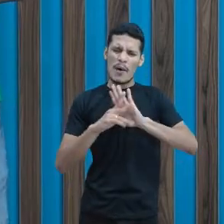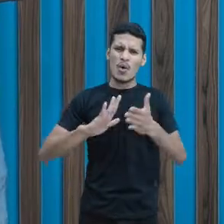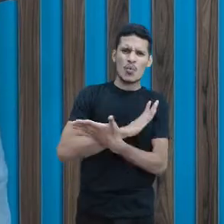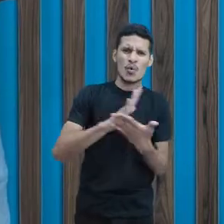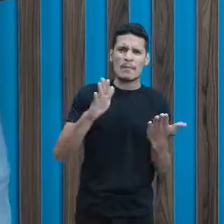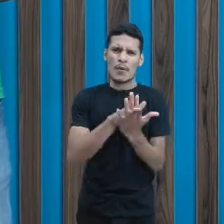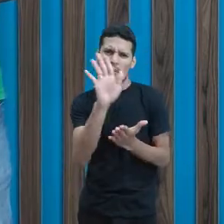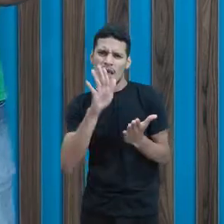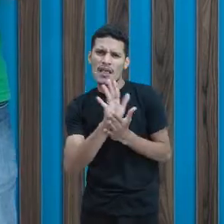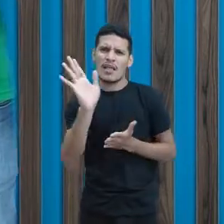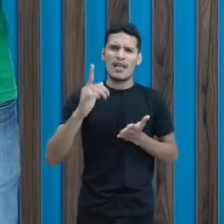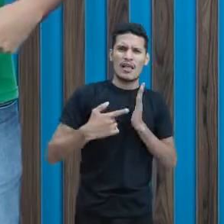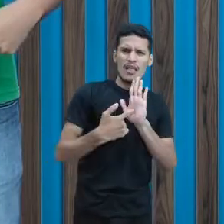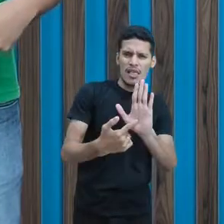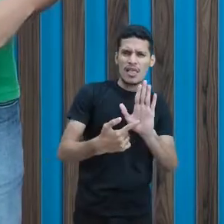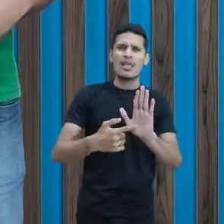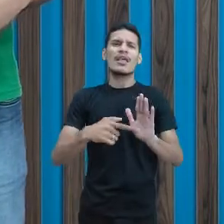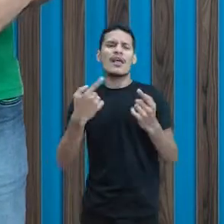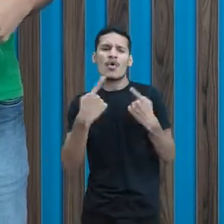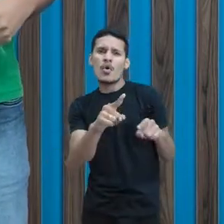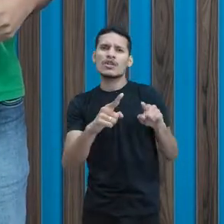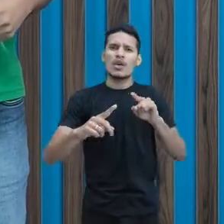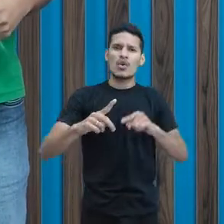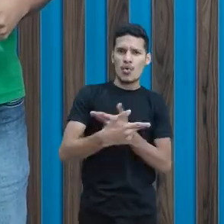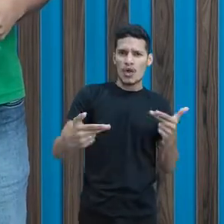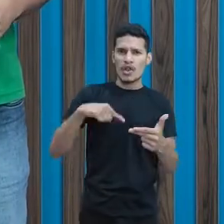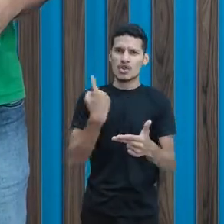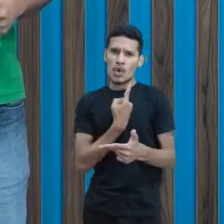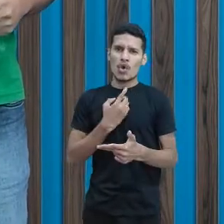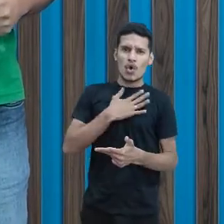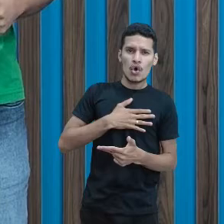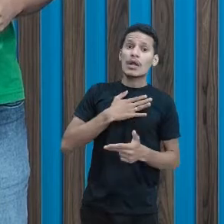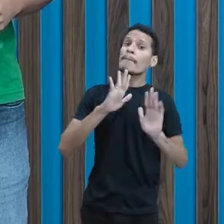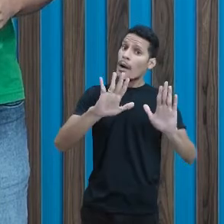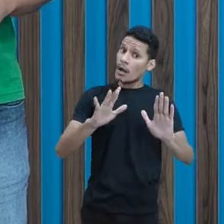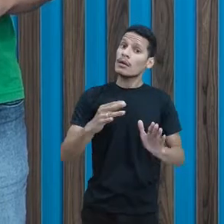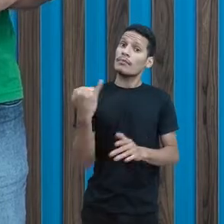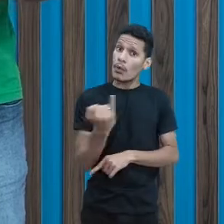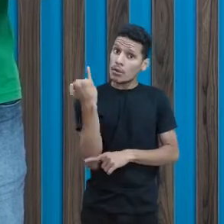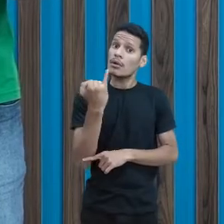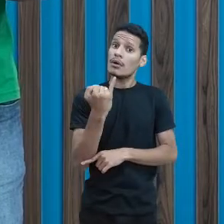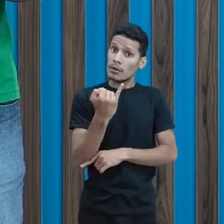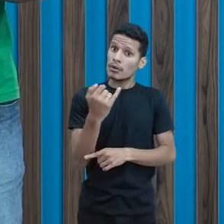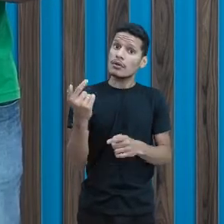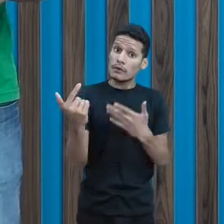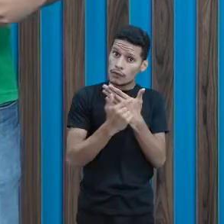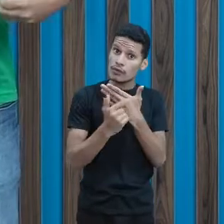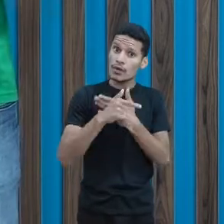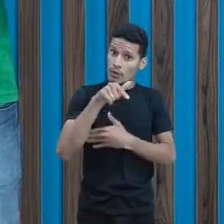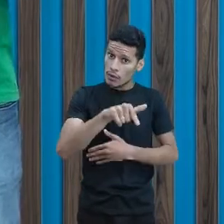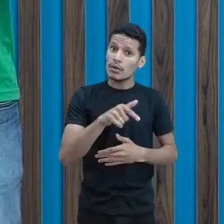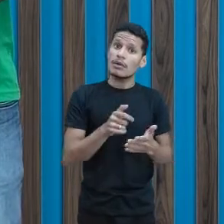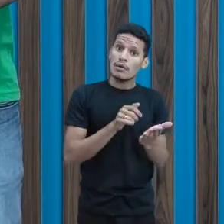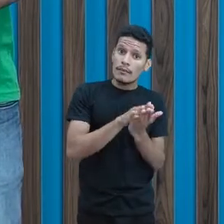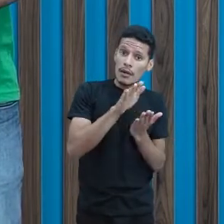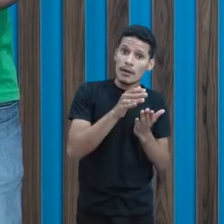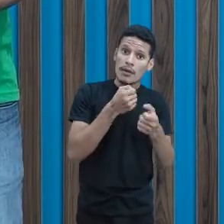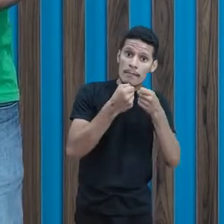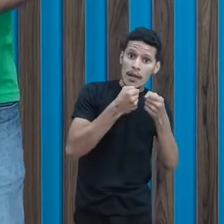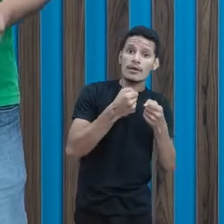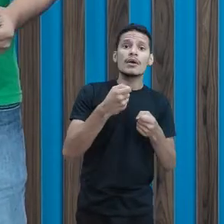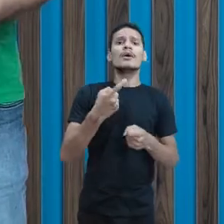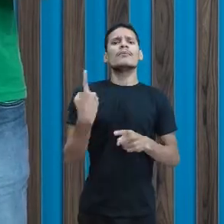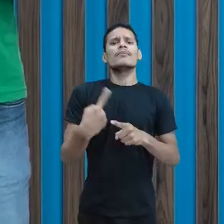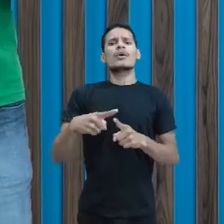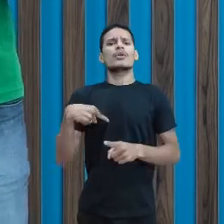vezes ela ataca alguma coisa que a gente gosta, mas ela exerce um papel muito importante, porque é através da imprensa que nós sabemos das coisas.